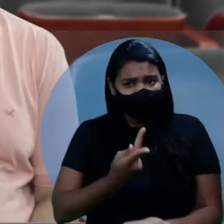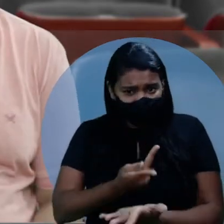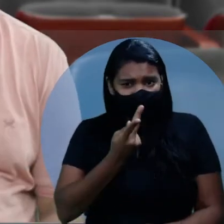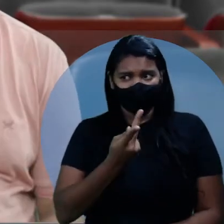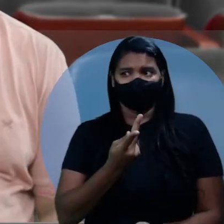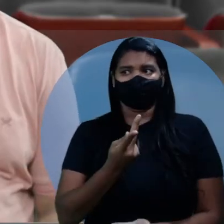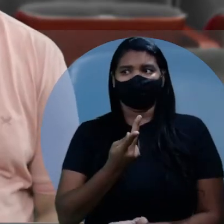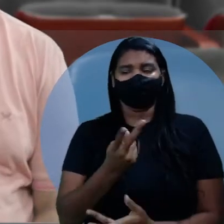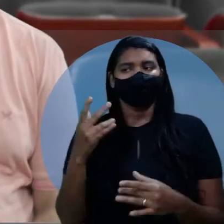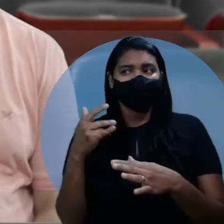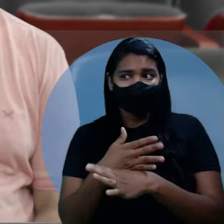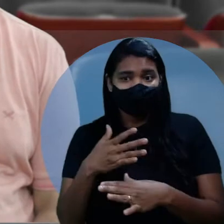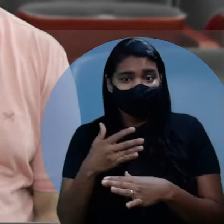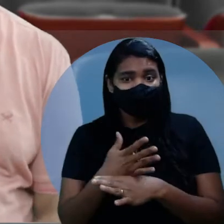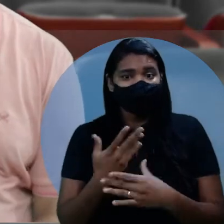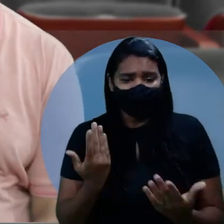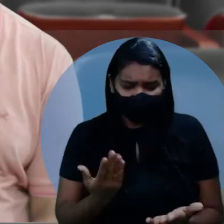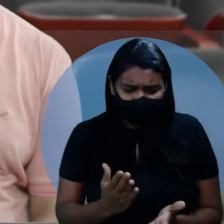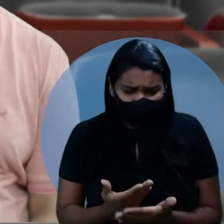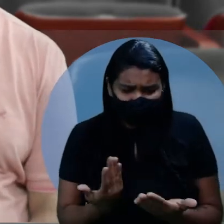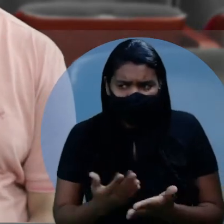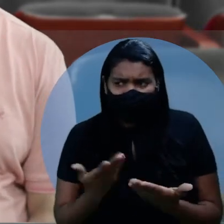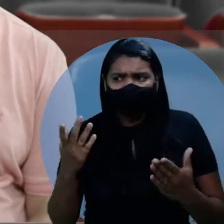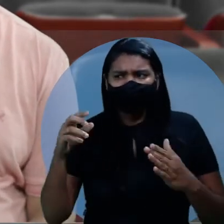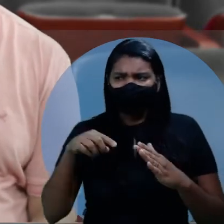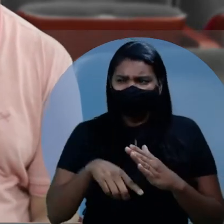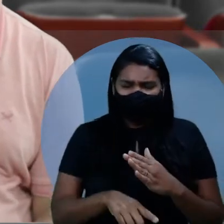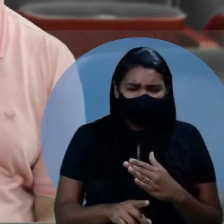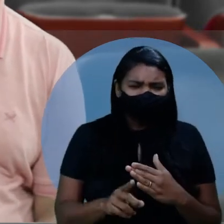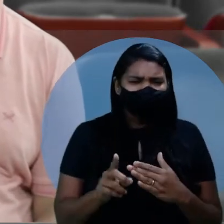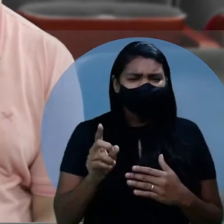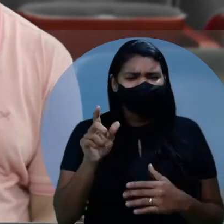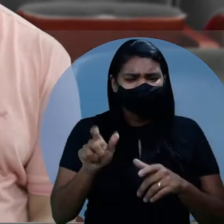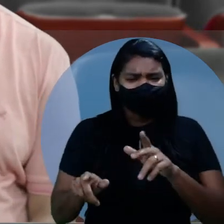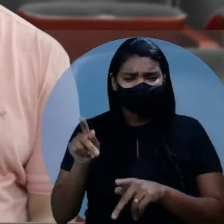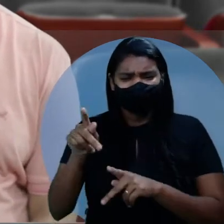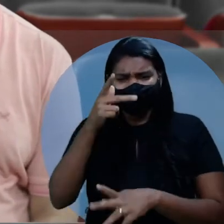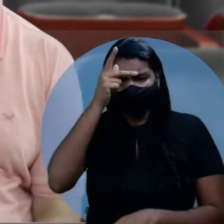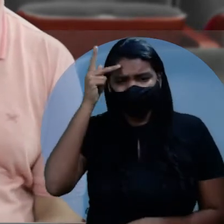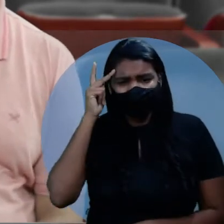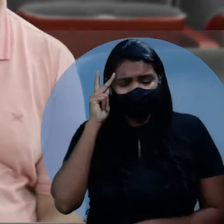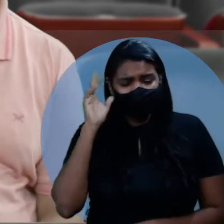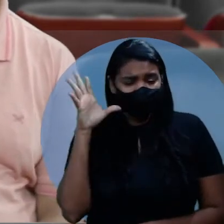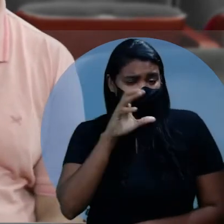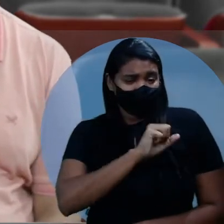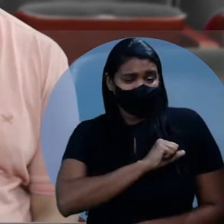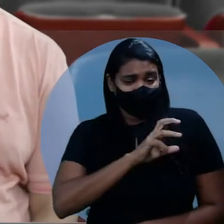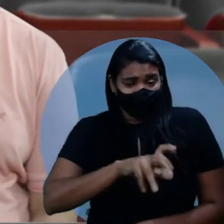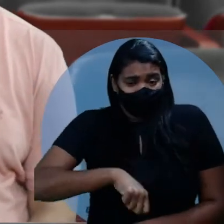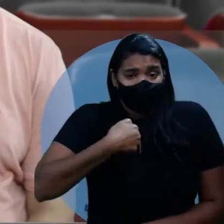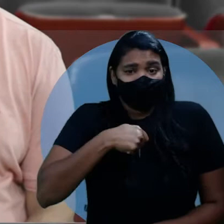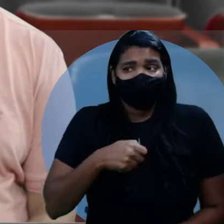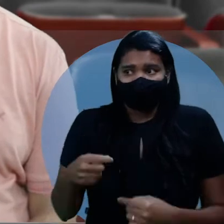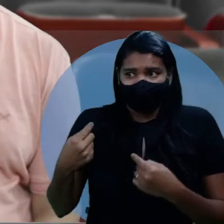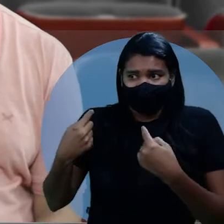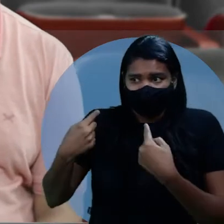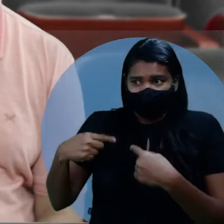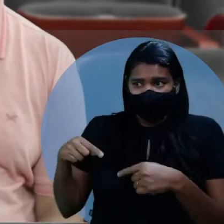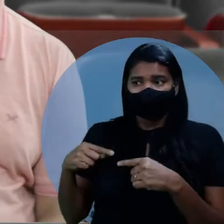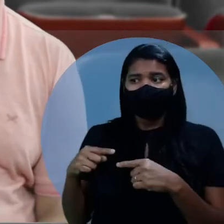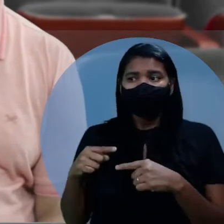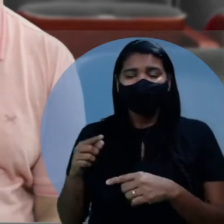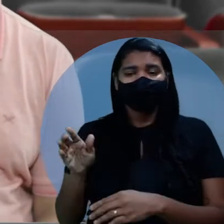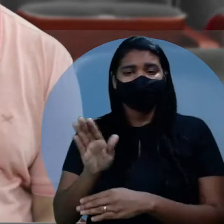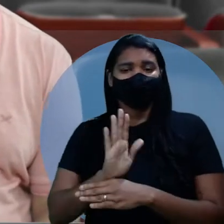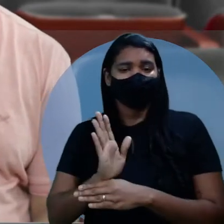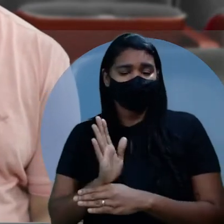mostrar a pobreza profunda, tal. Então o filme ele foi uma relação de amor e ódio com a crítica, né? Ou muito criticado